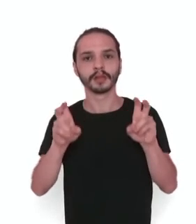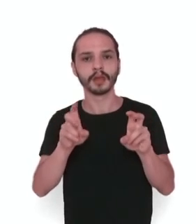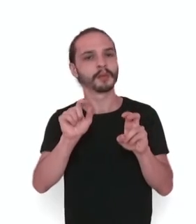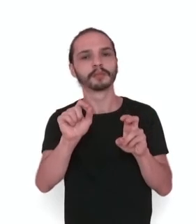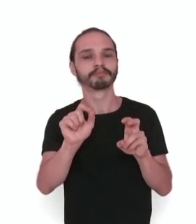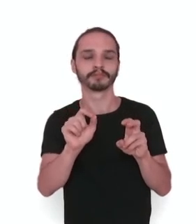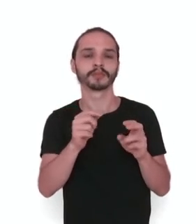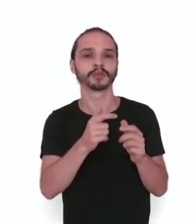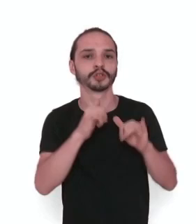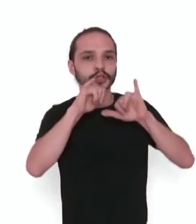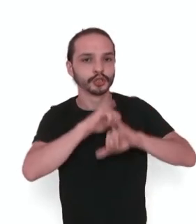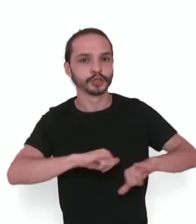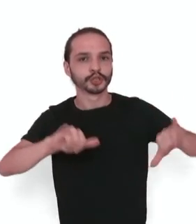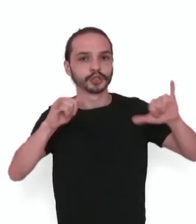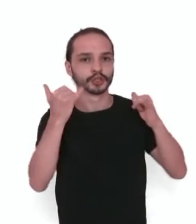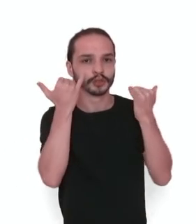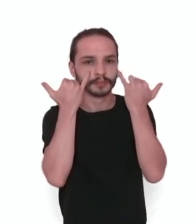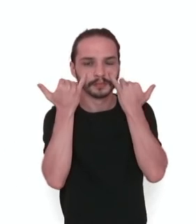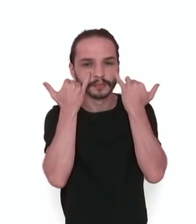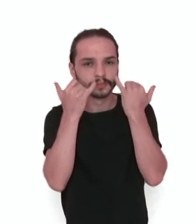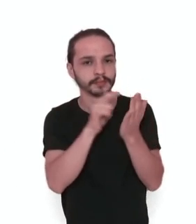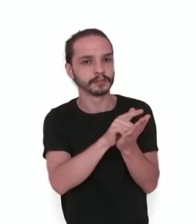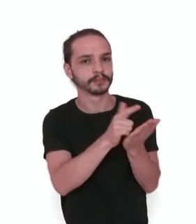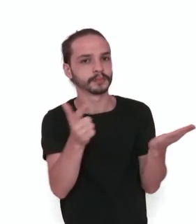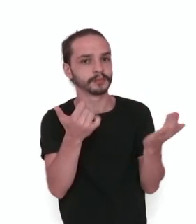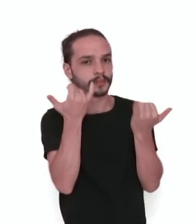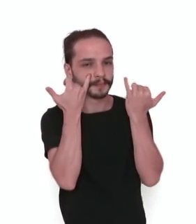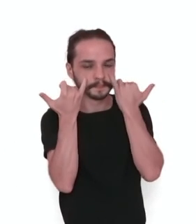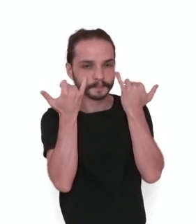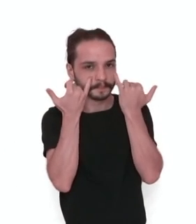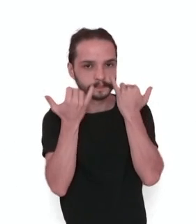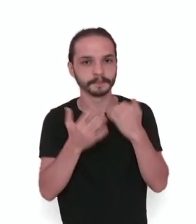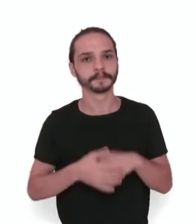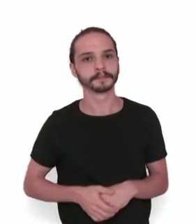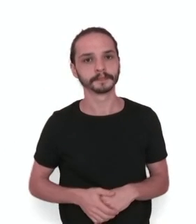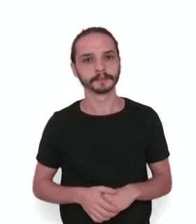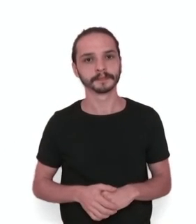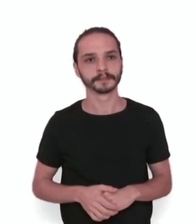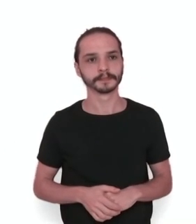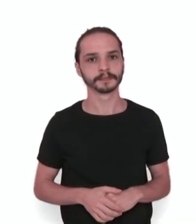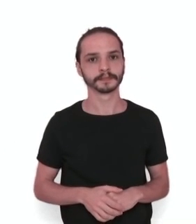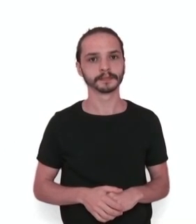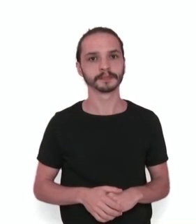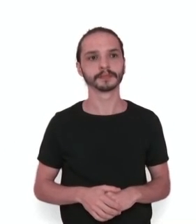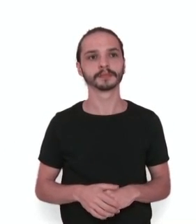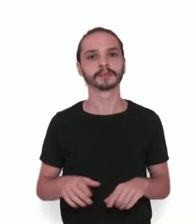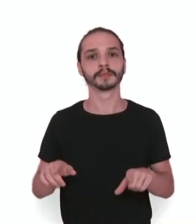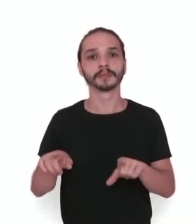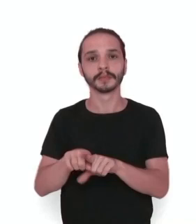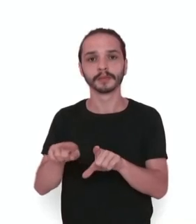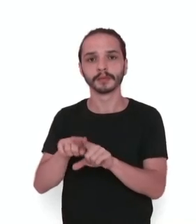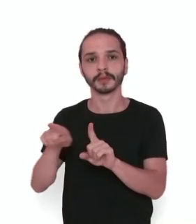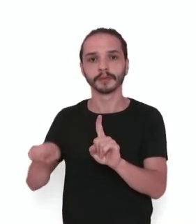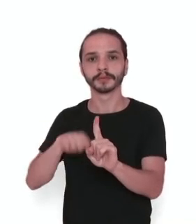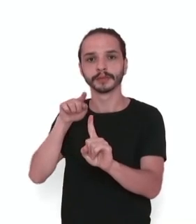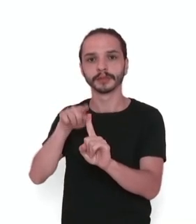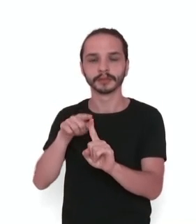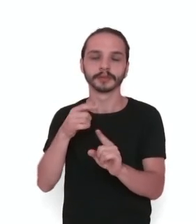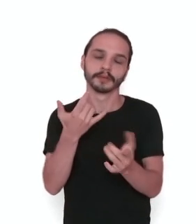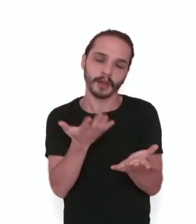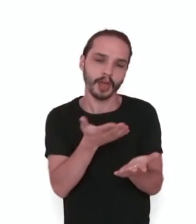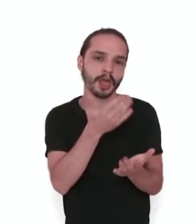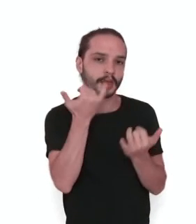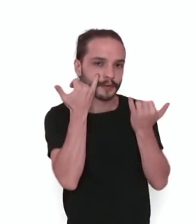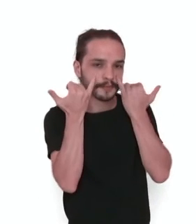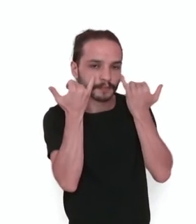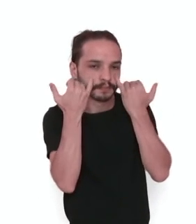né, nós temos uma informação, né, e aí a gente tem o objetivo que é o quê? Informar, né,